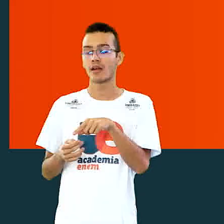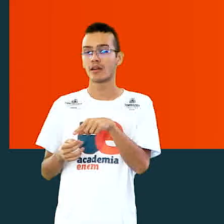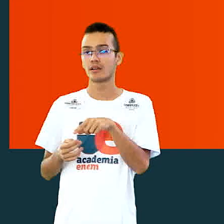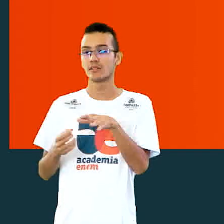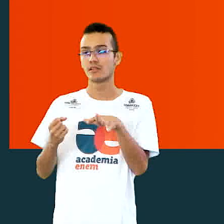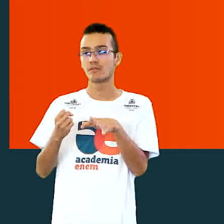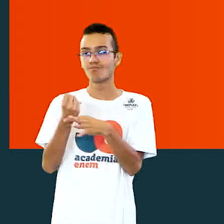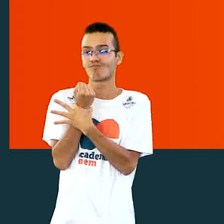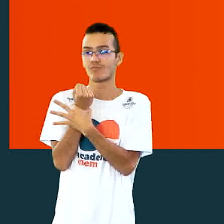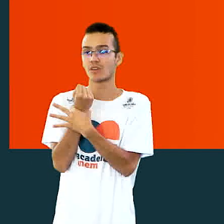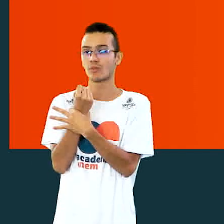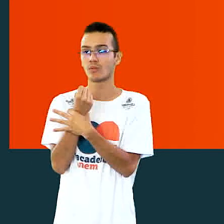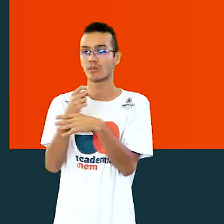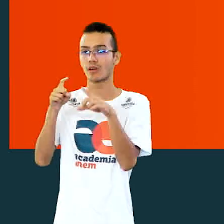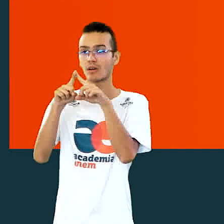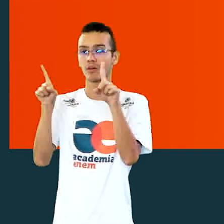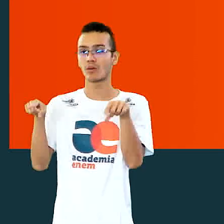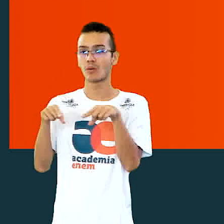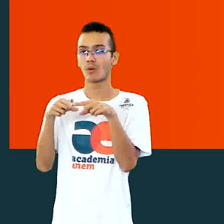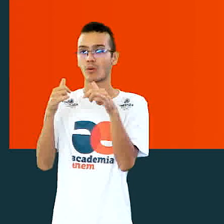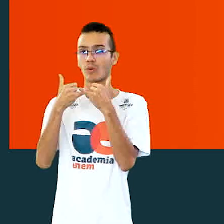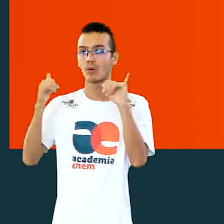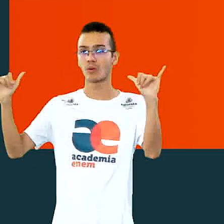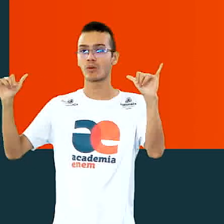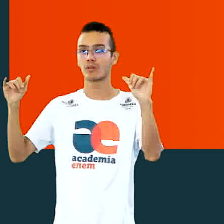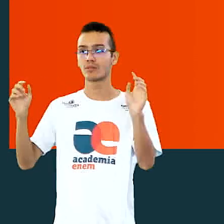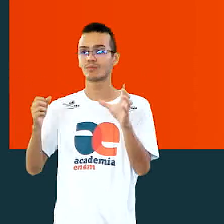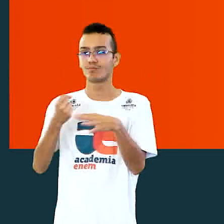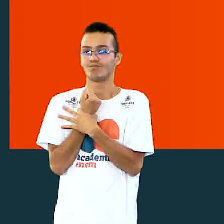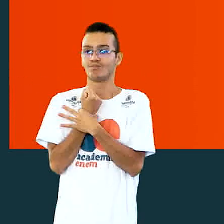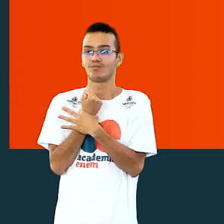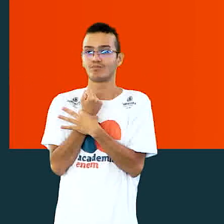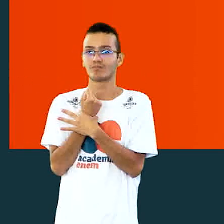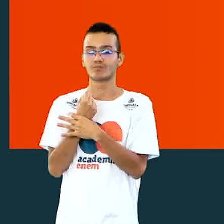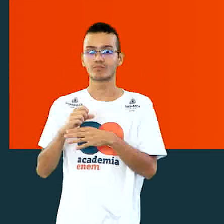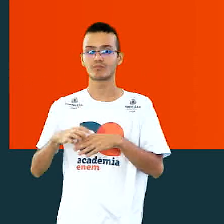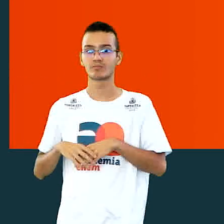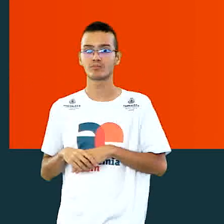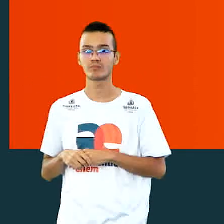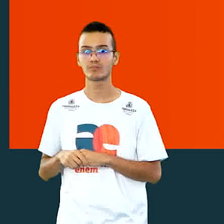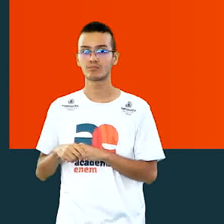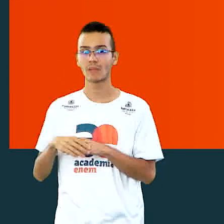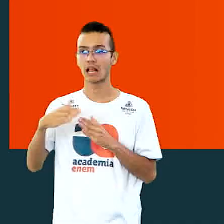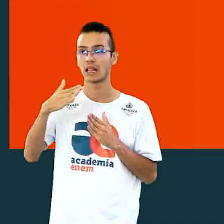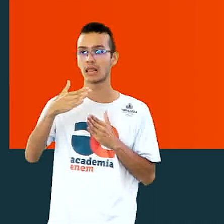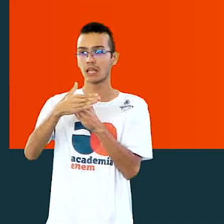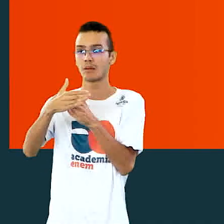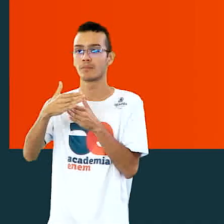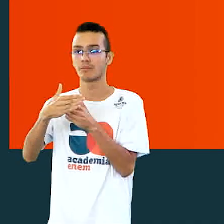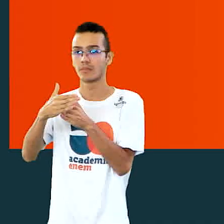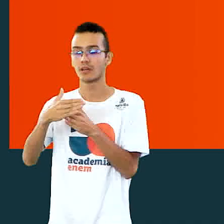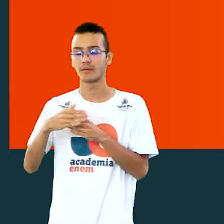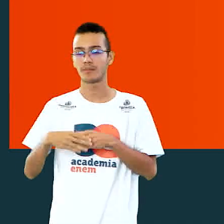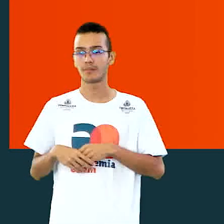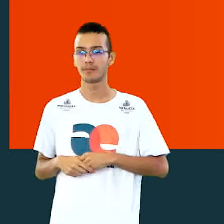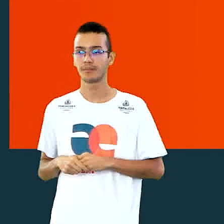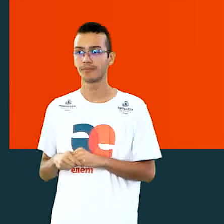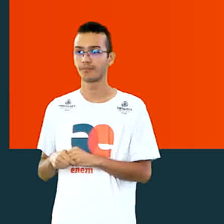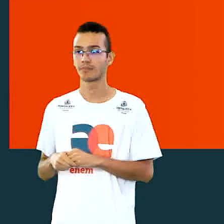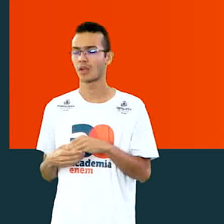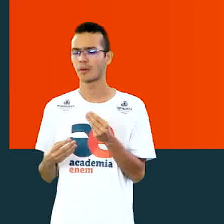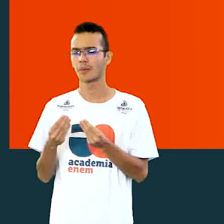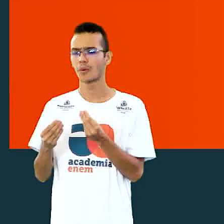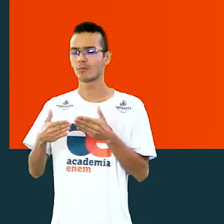quê? Limitadores de corrente. Certo. Eles são limitadores de corrente, mas como é que eles limitam a corrente?